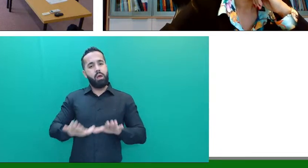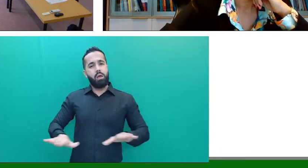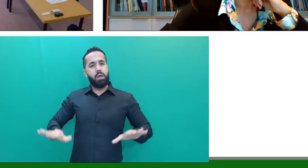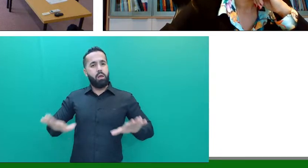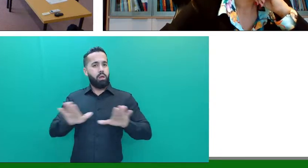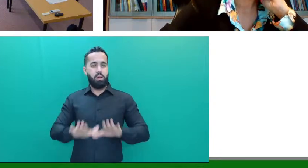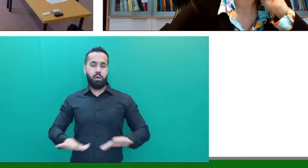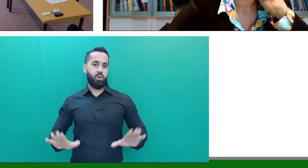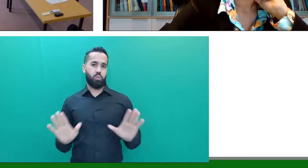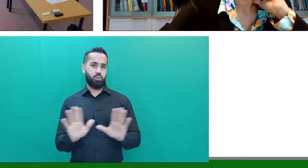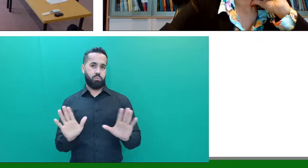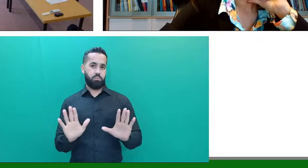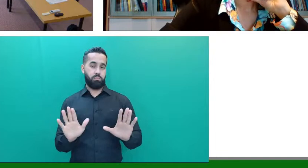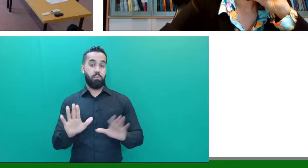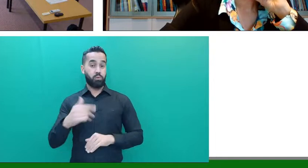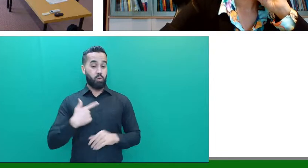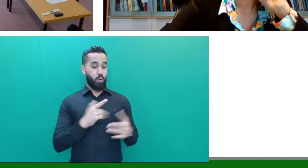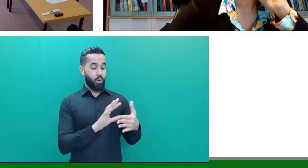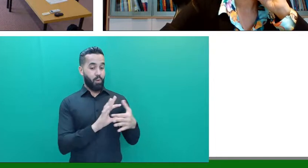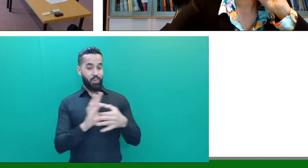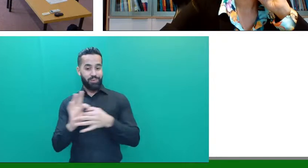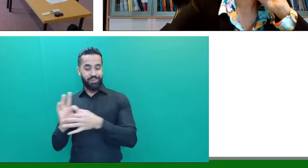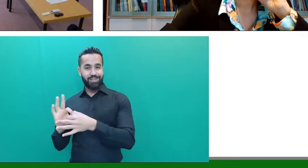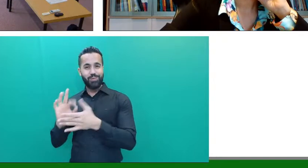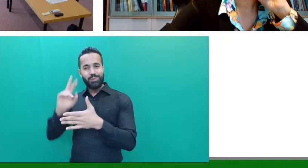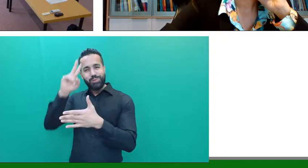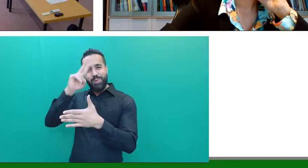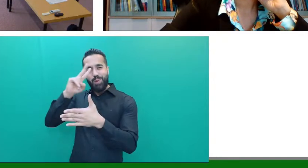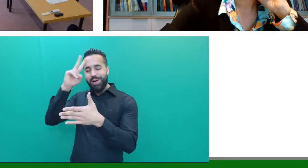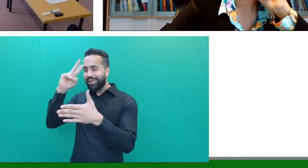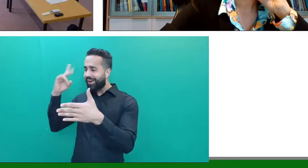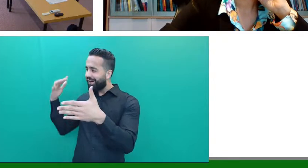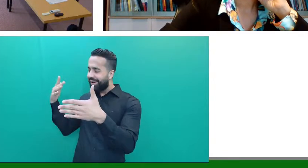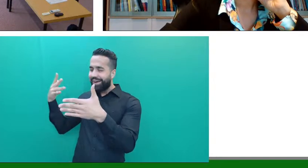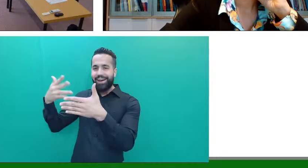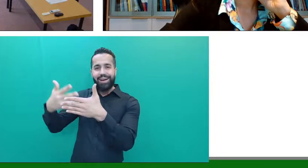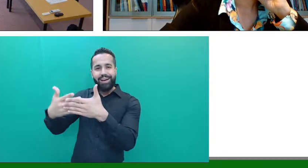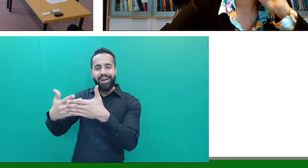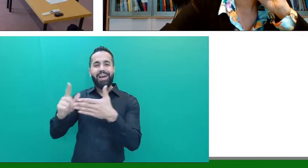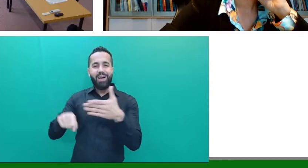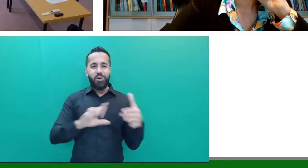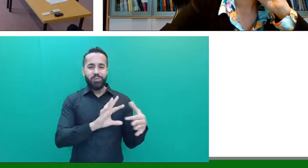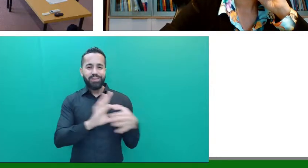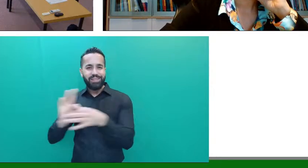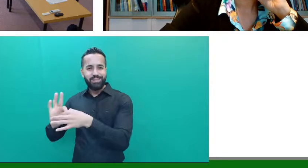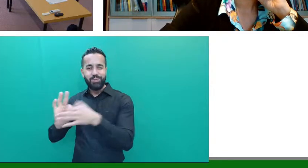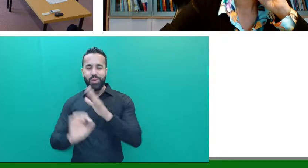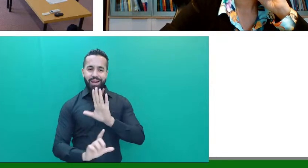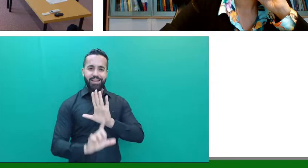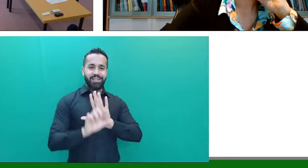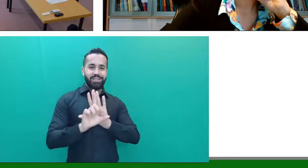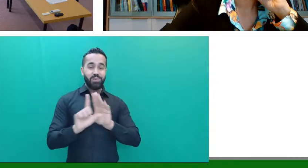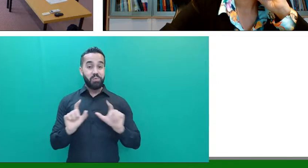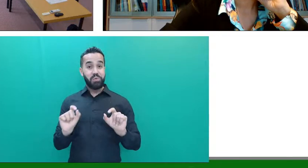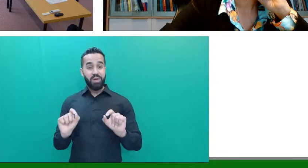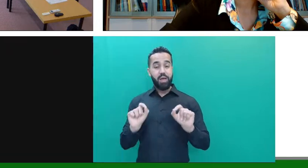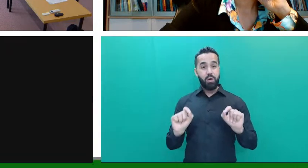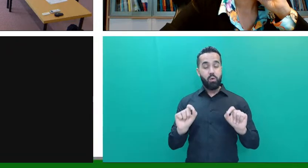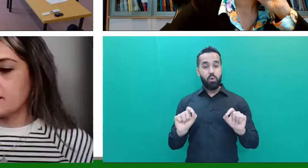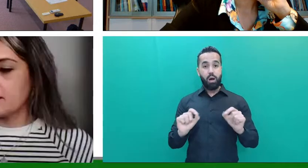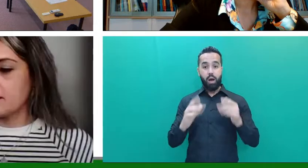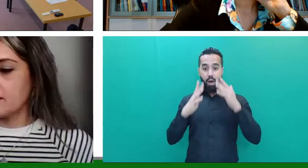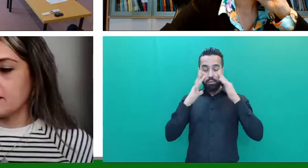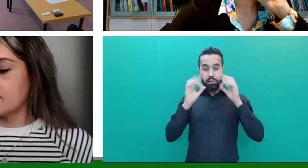contexto histórico ou ao contexto dessa legislação, me chamou muita atenção esse